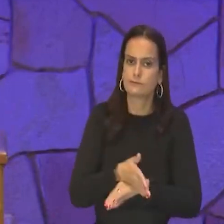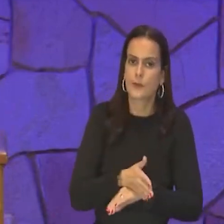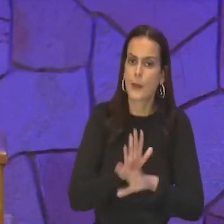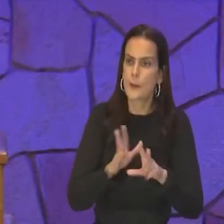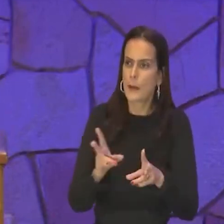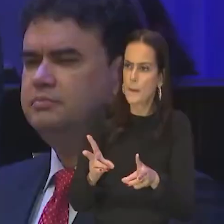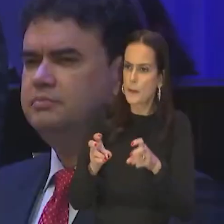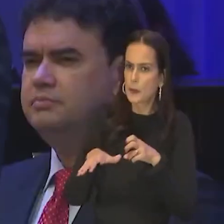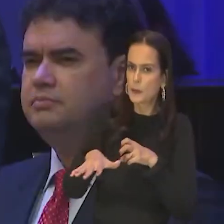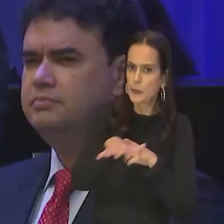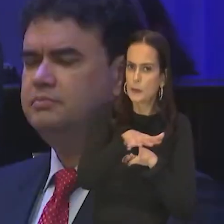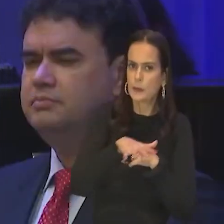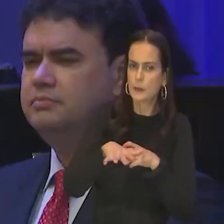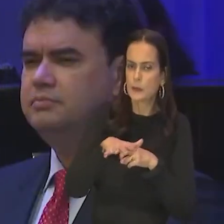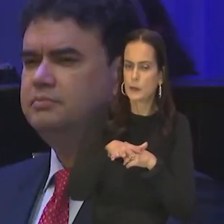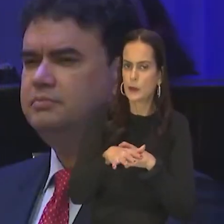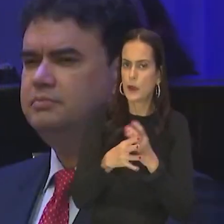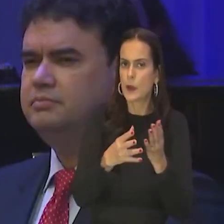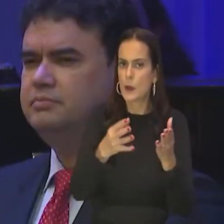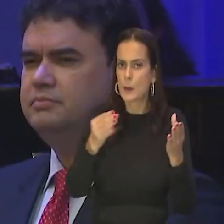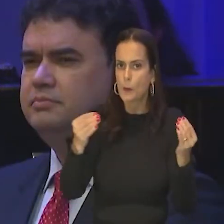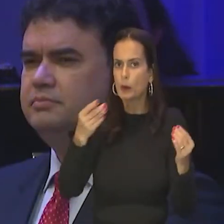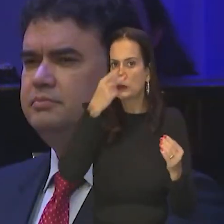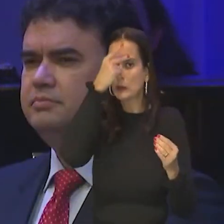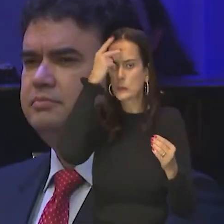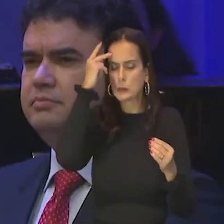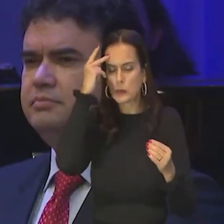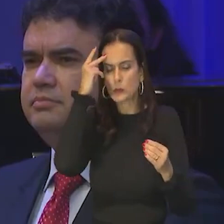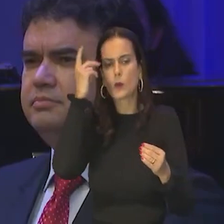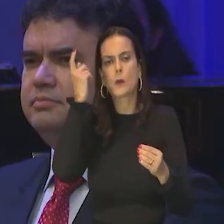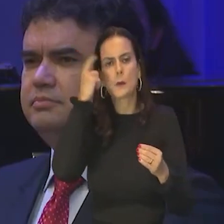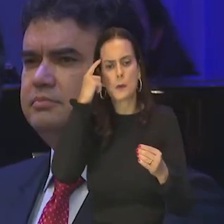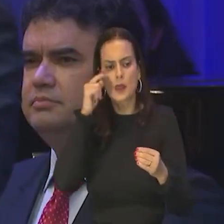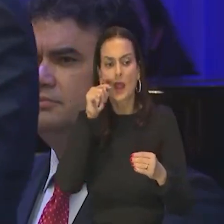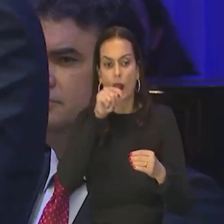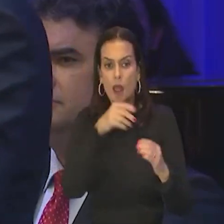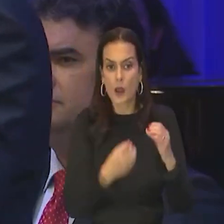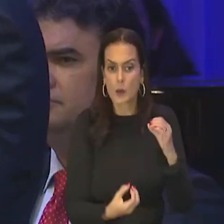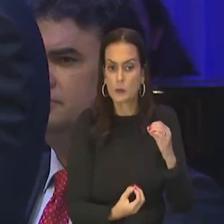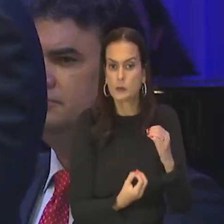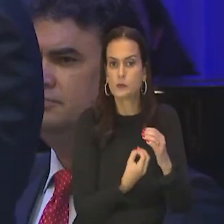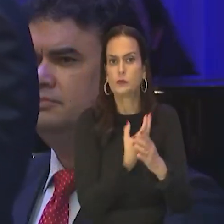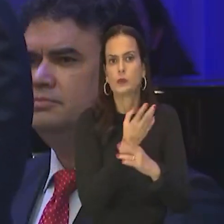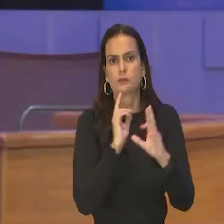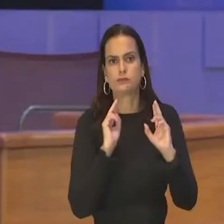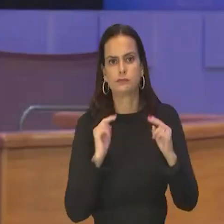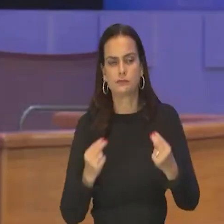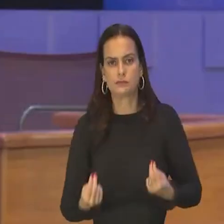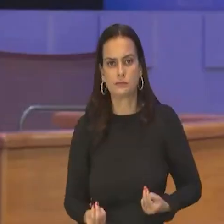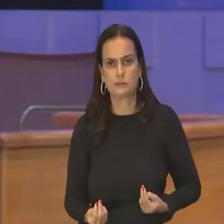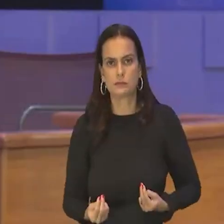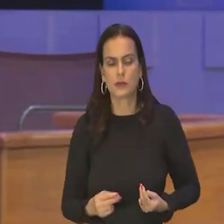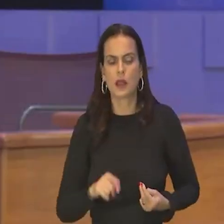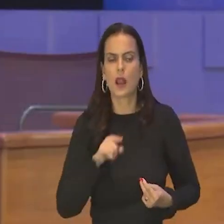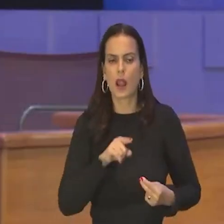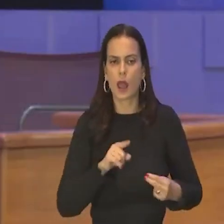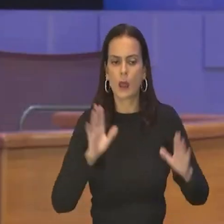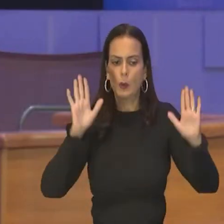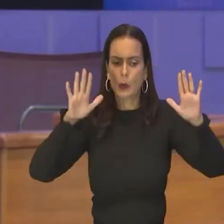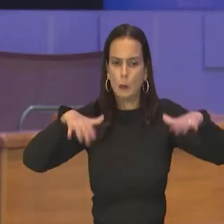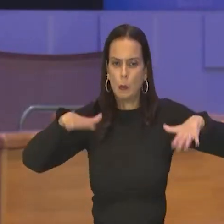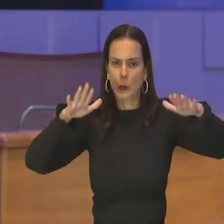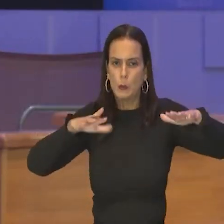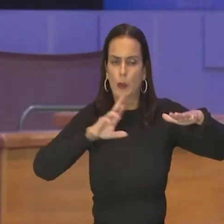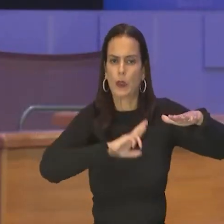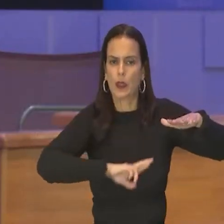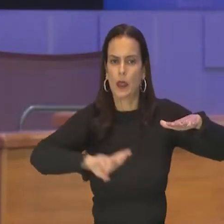região, considerada por muitos como o berço da humanidade, uma região altamente religiosa,